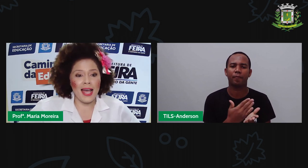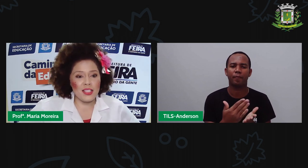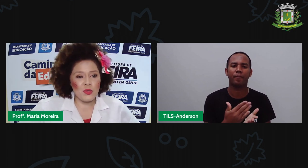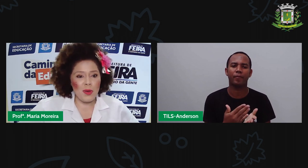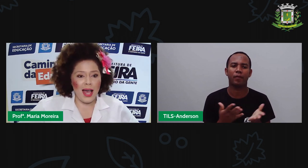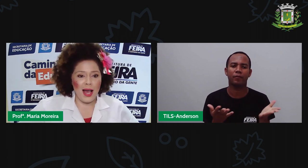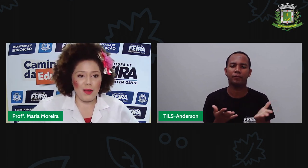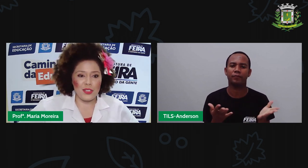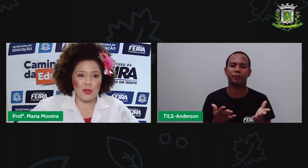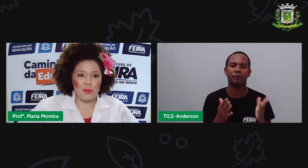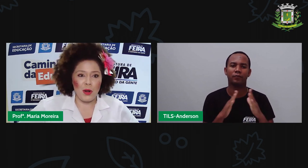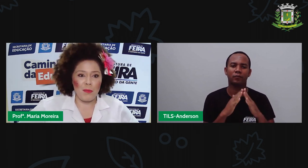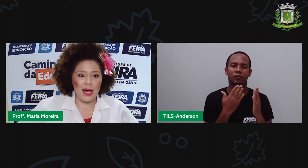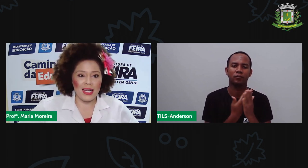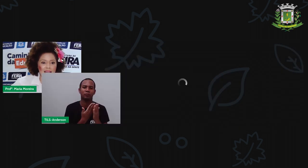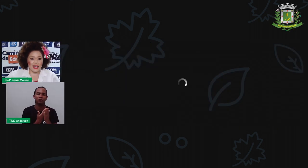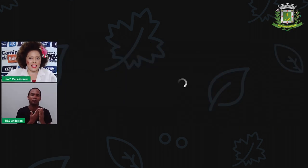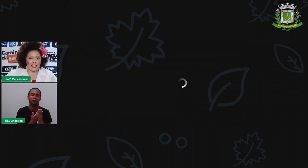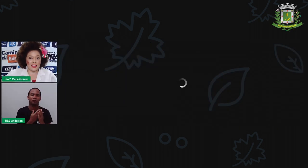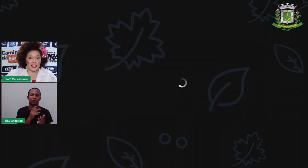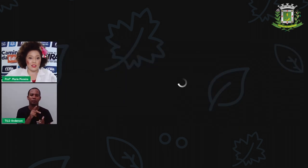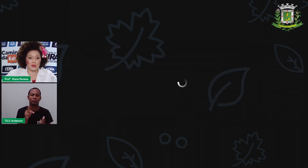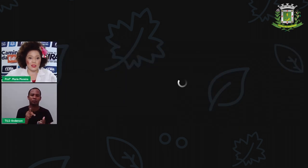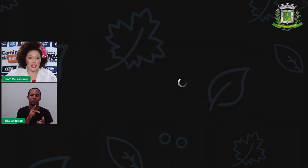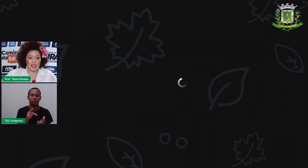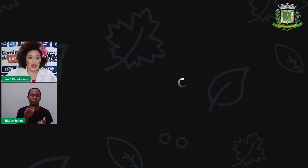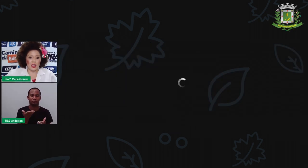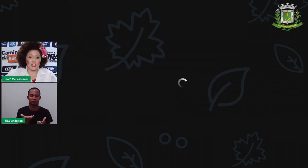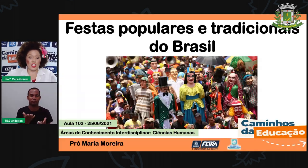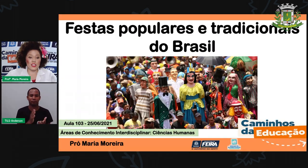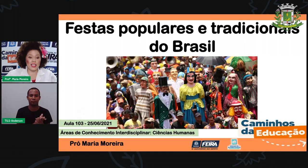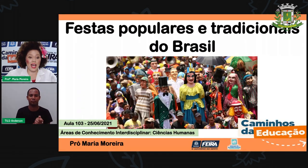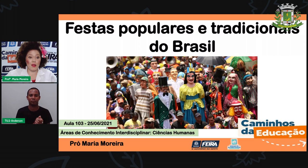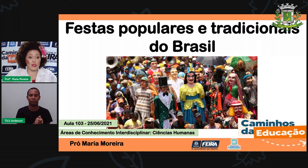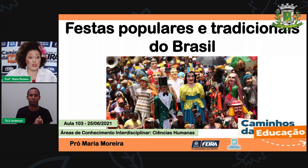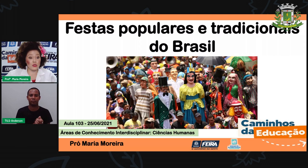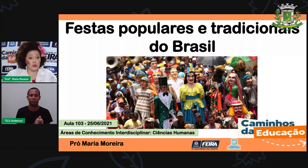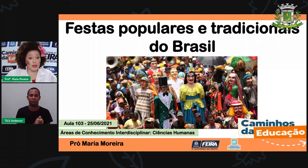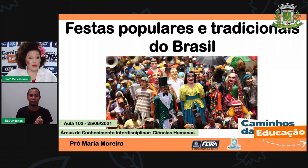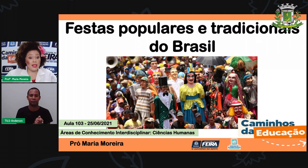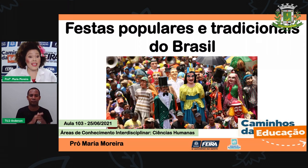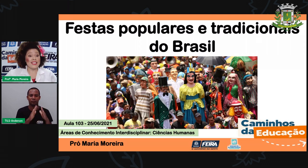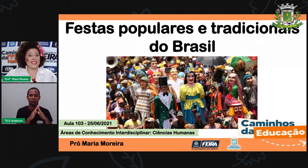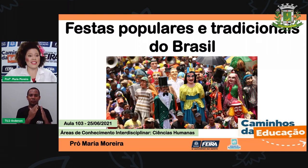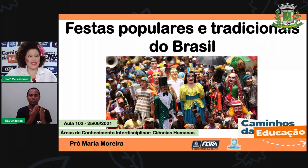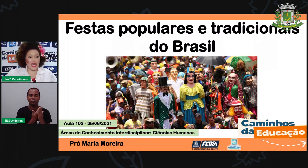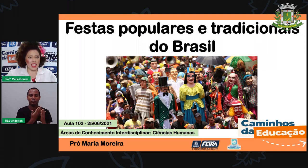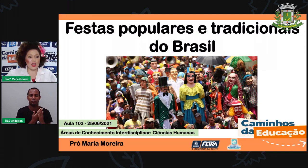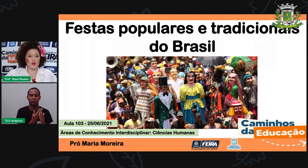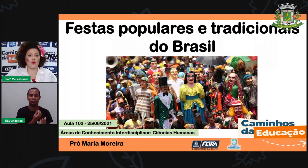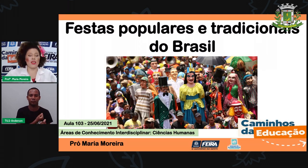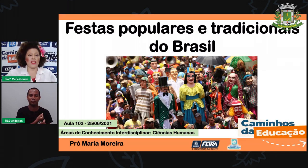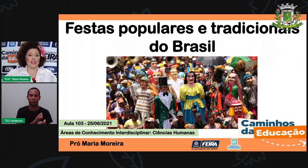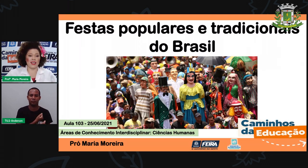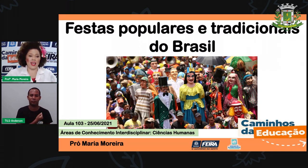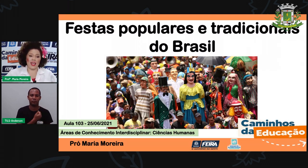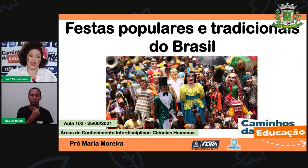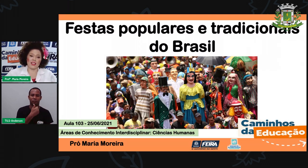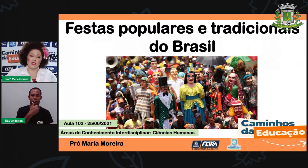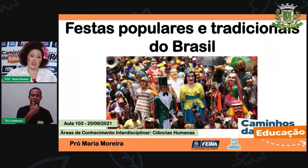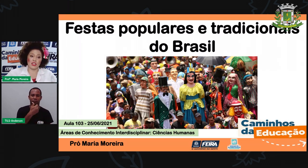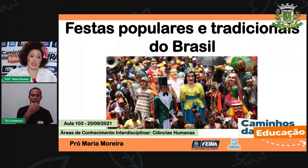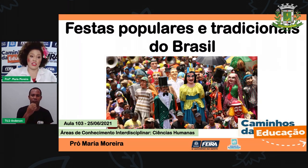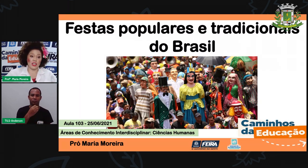Mais uma aula de Pró Maria e Anderson, né? Nossa aula de número 103.